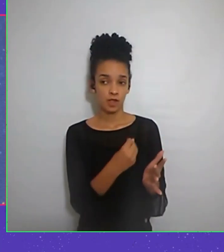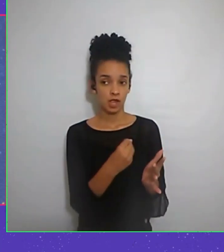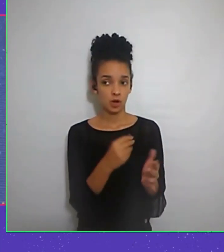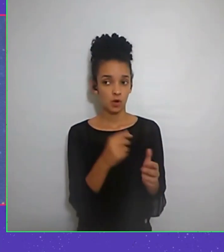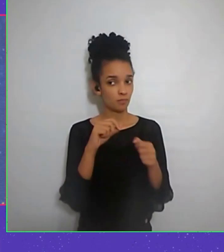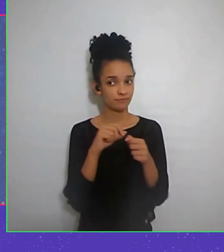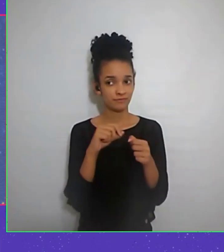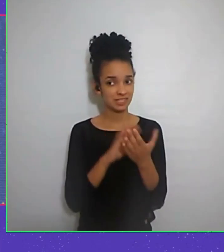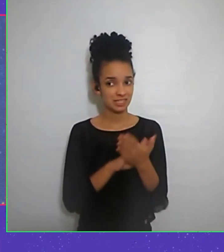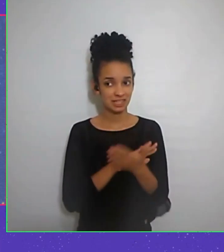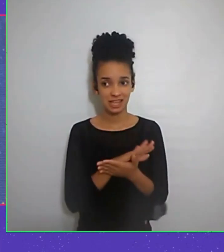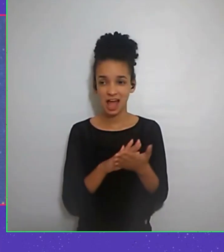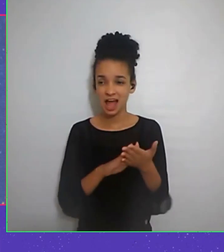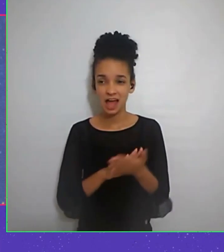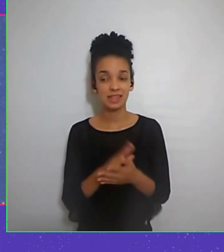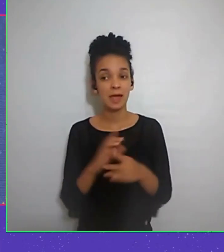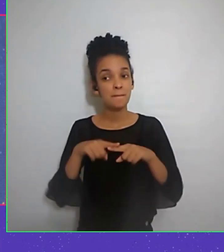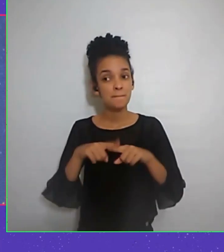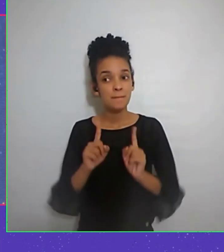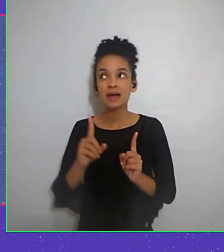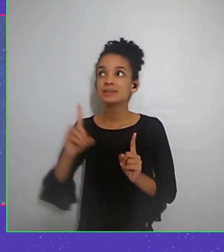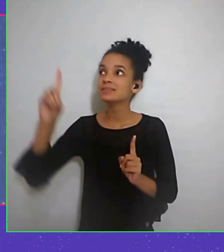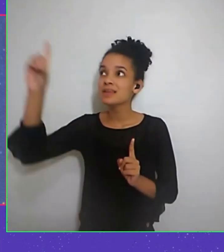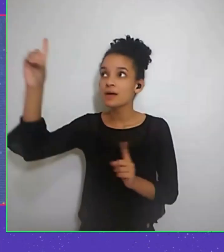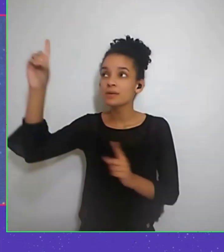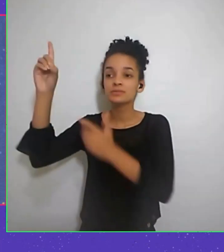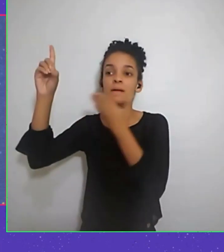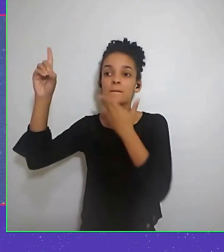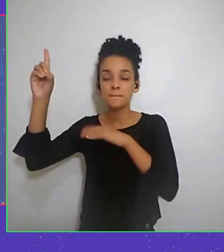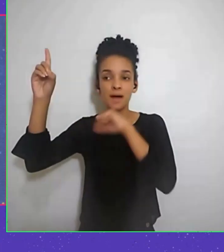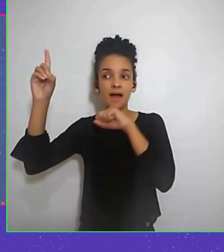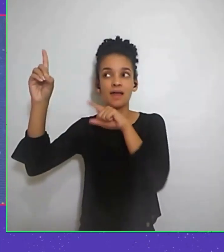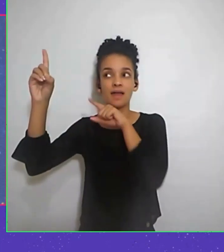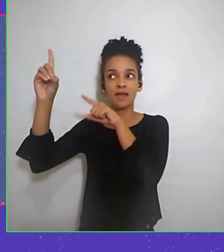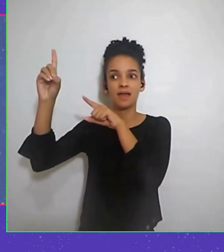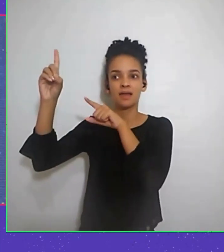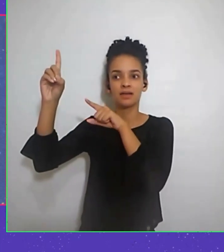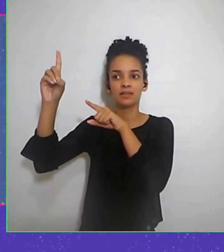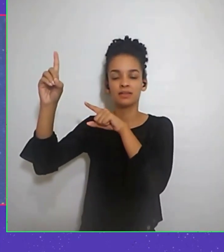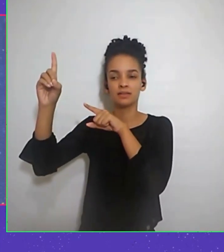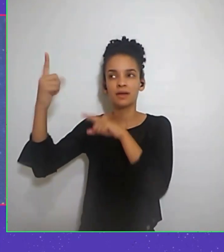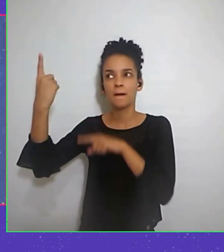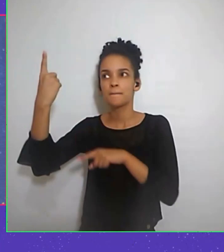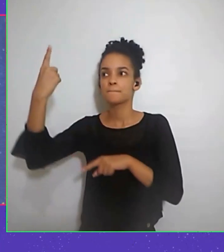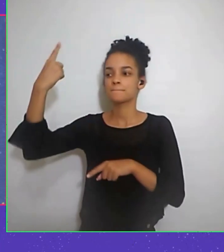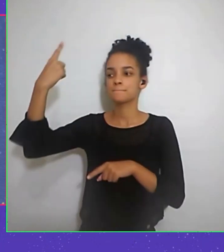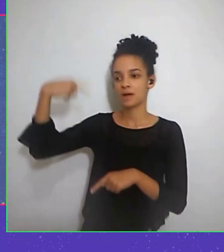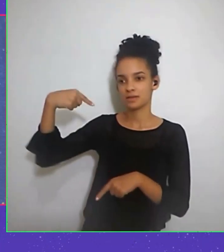que viu fazer o Pai, porque tudo o que este fizer, o Filho também